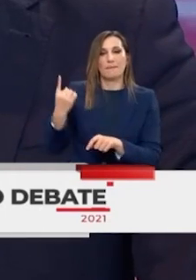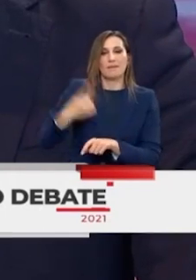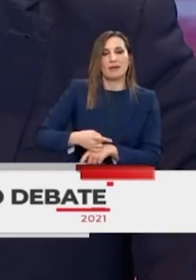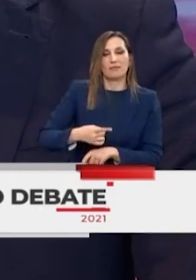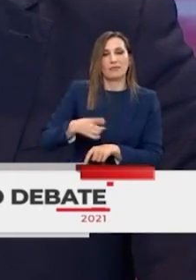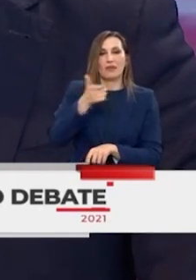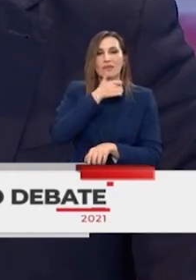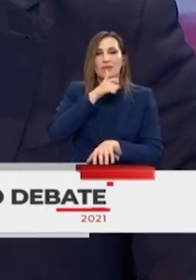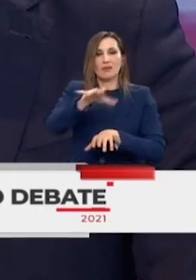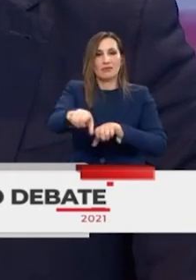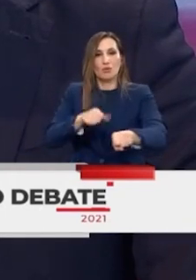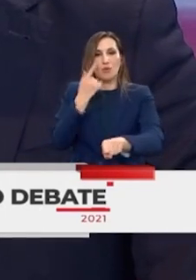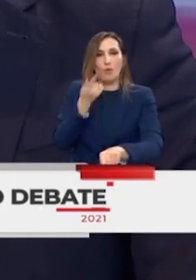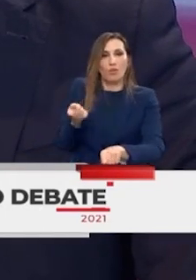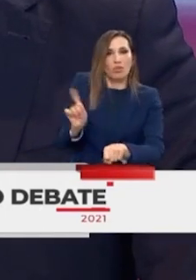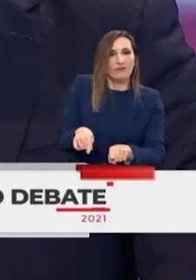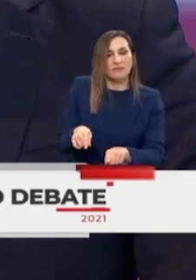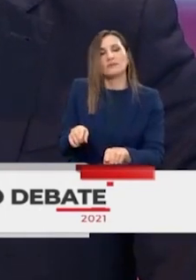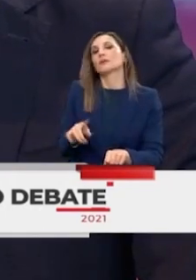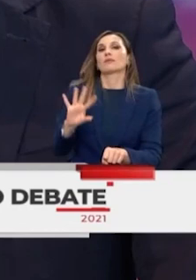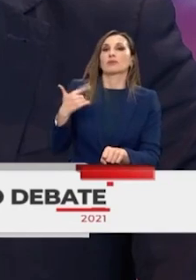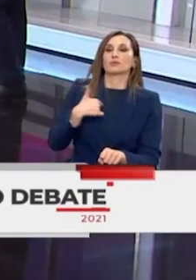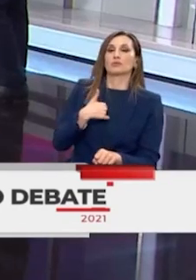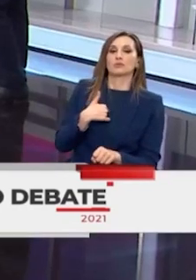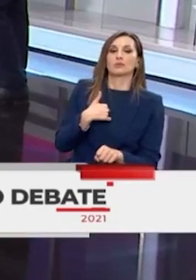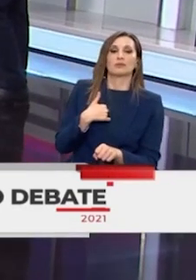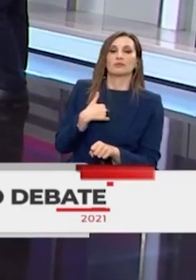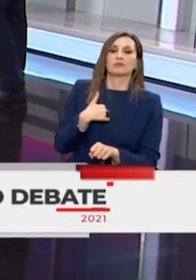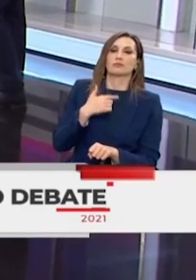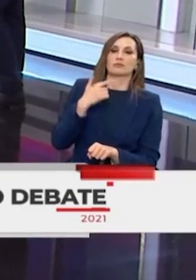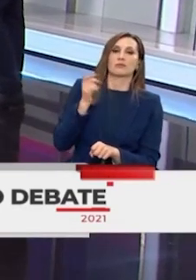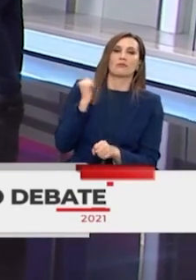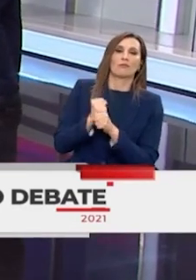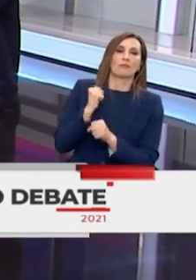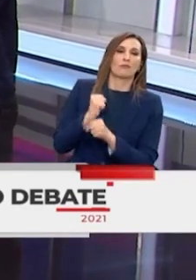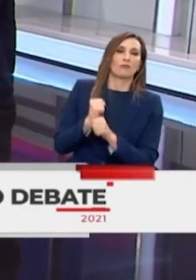ditaduras, levar-nos de novo para a ditadura, quando eu pertenço a uma geração que trabalhou.